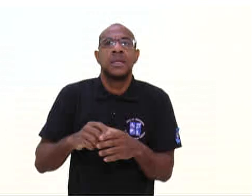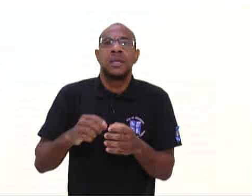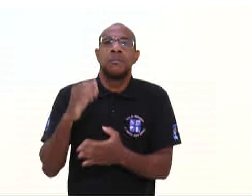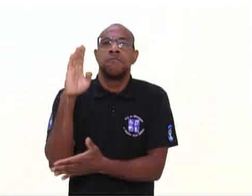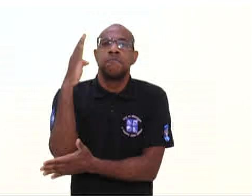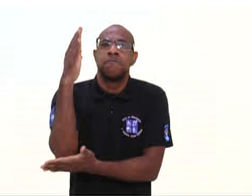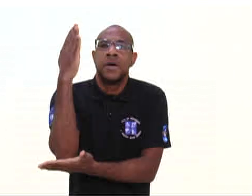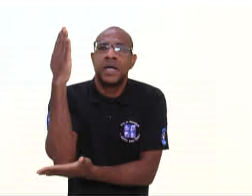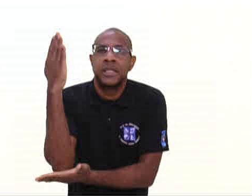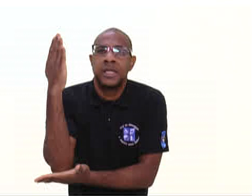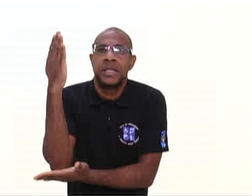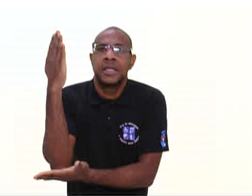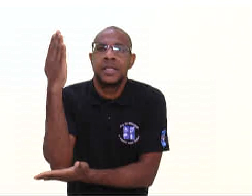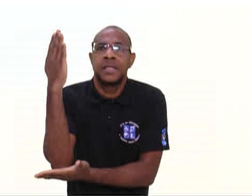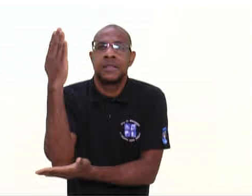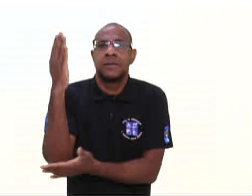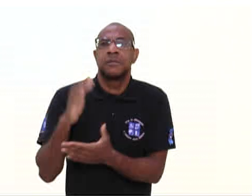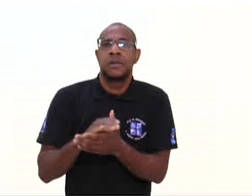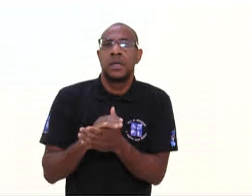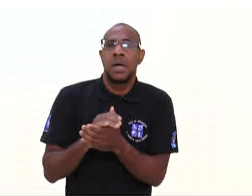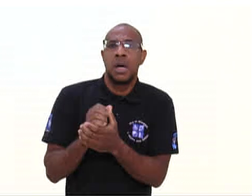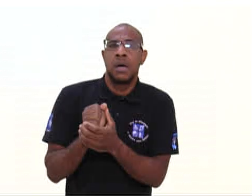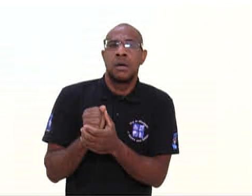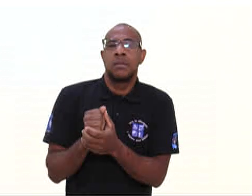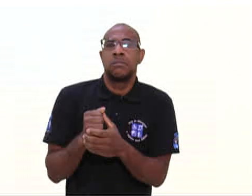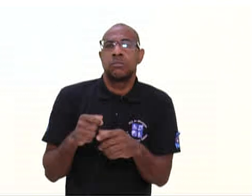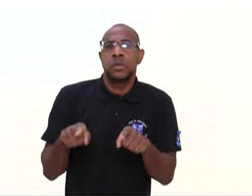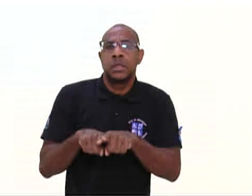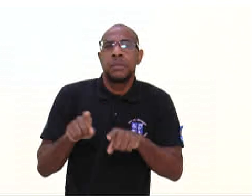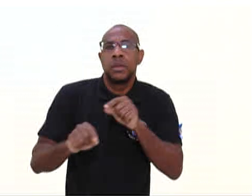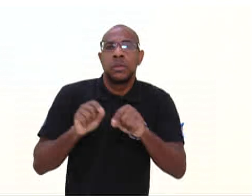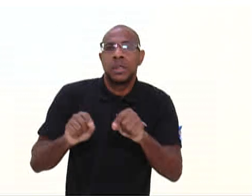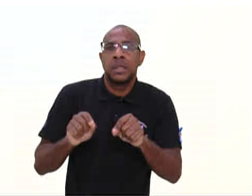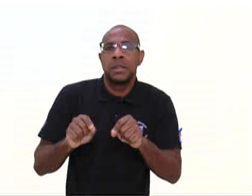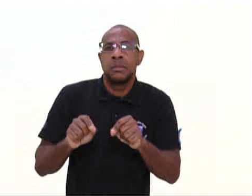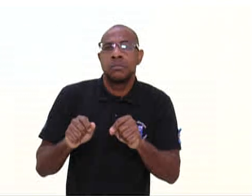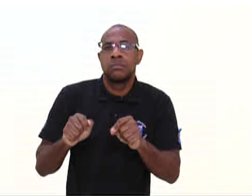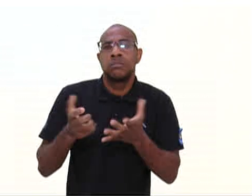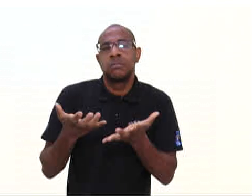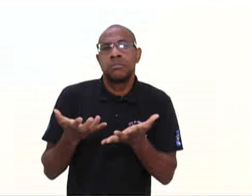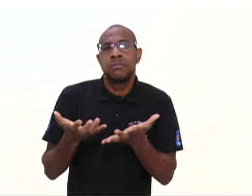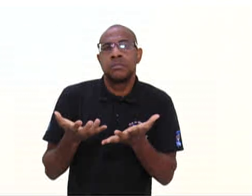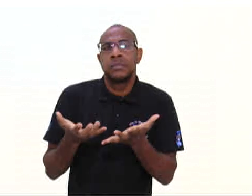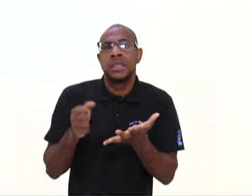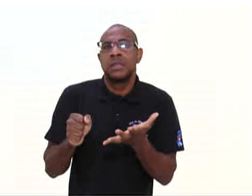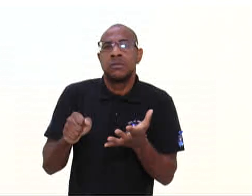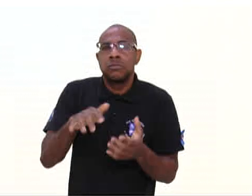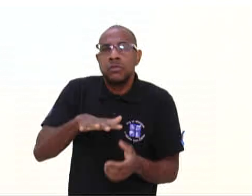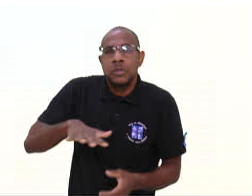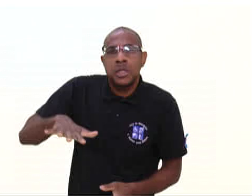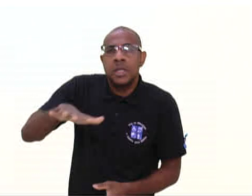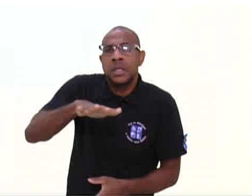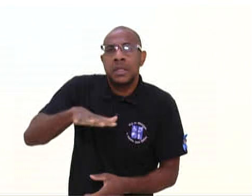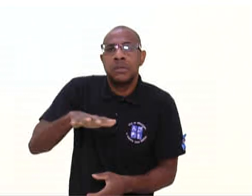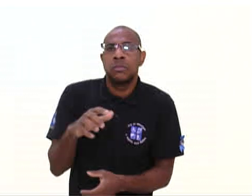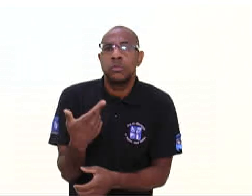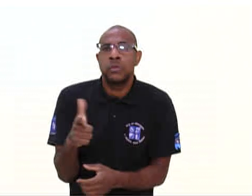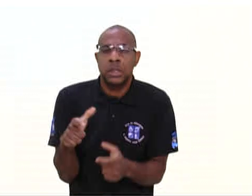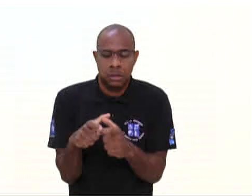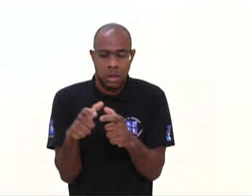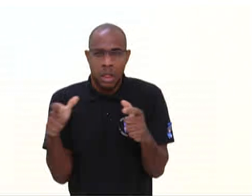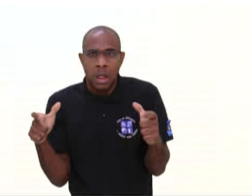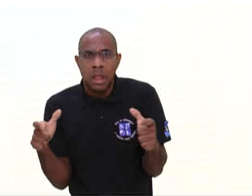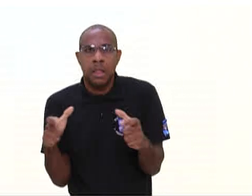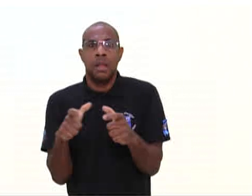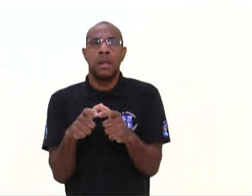até ainda virgem dessas lá há. Os gerais correm em volta. Esses gerais são sem tamanho.